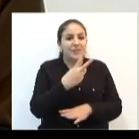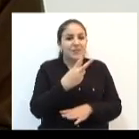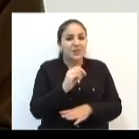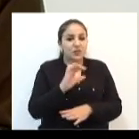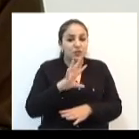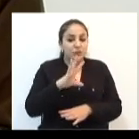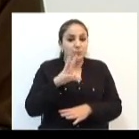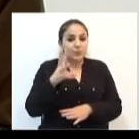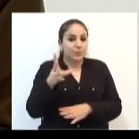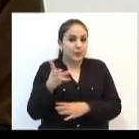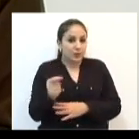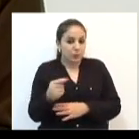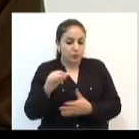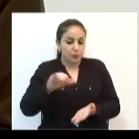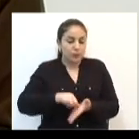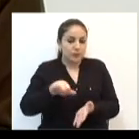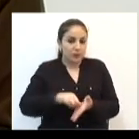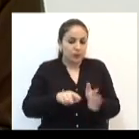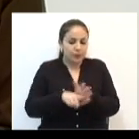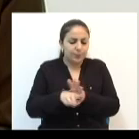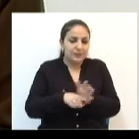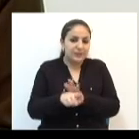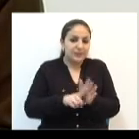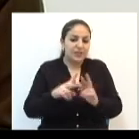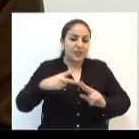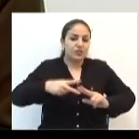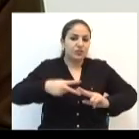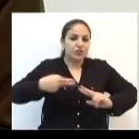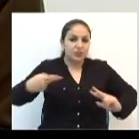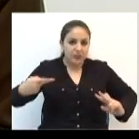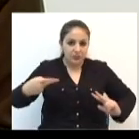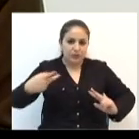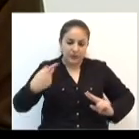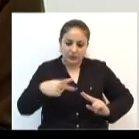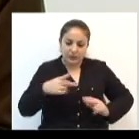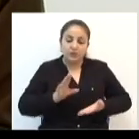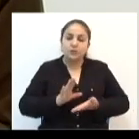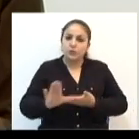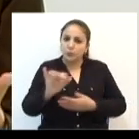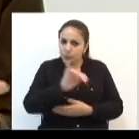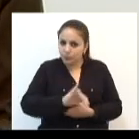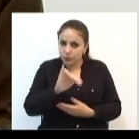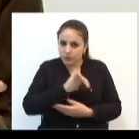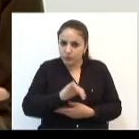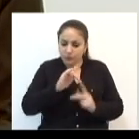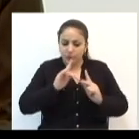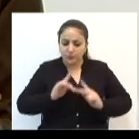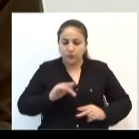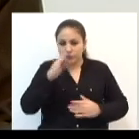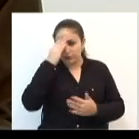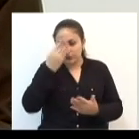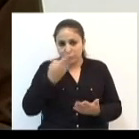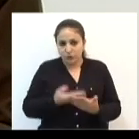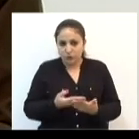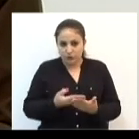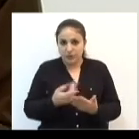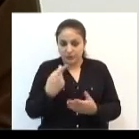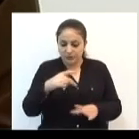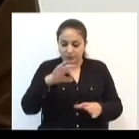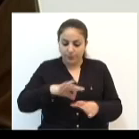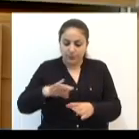no novo Centro de Pesquisas Genéticas. Então, este investimento é importante para quem acredita nesta